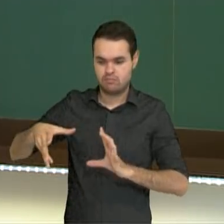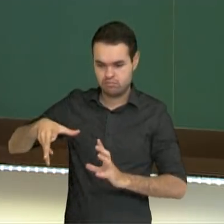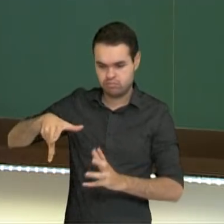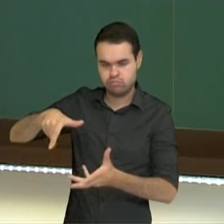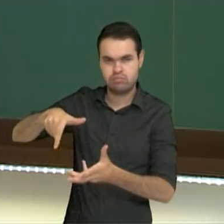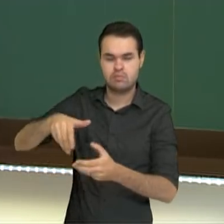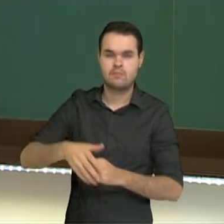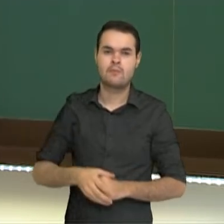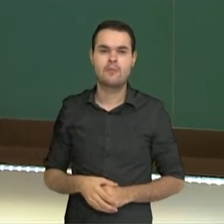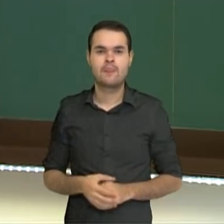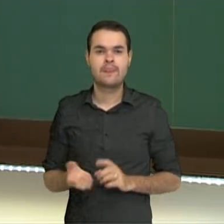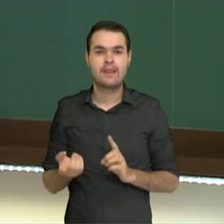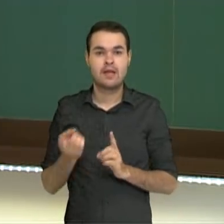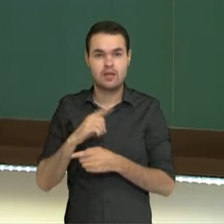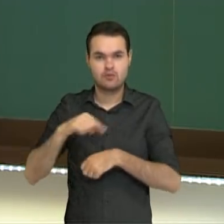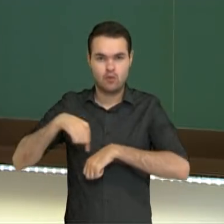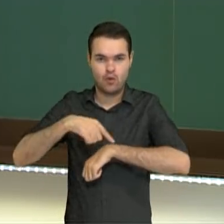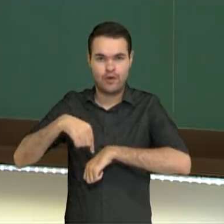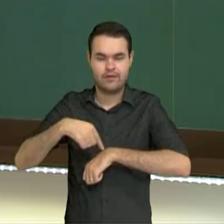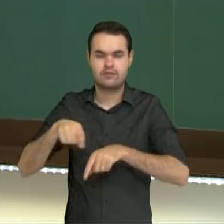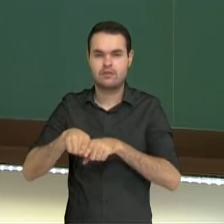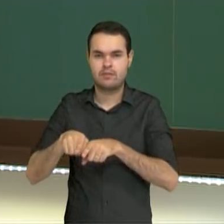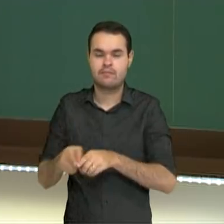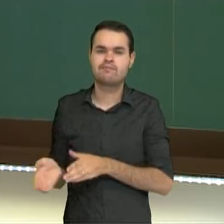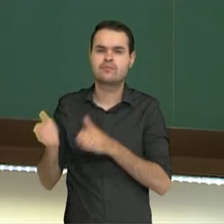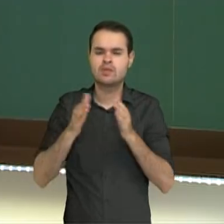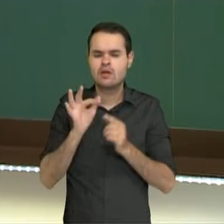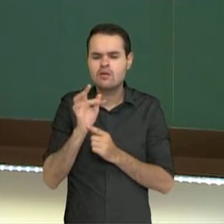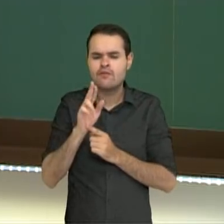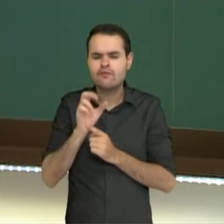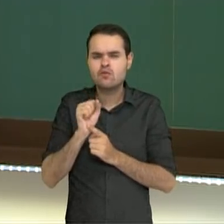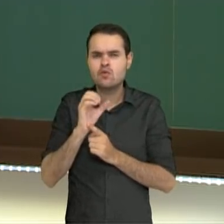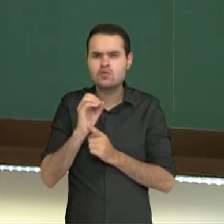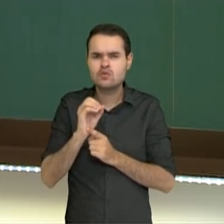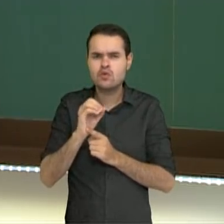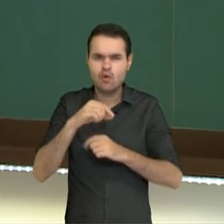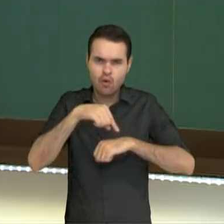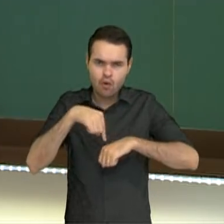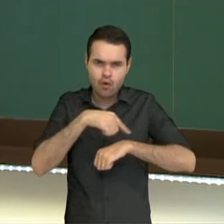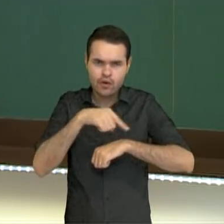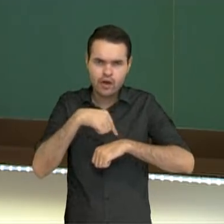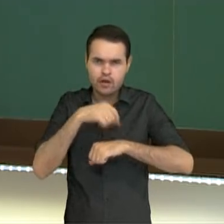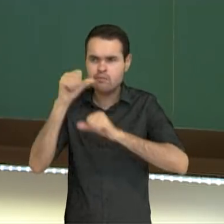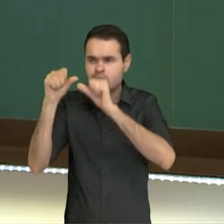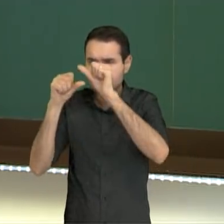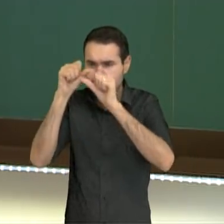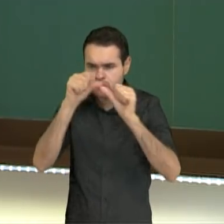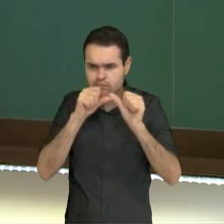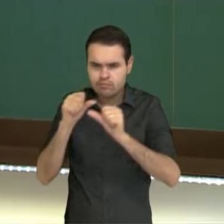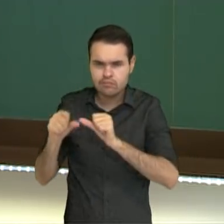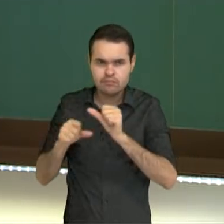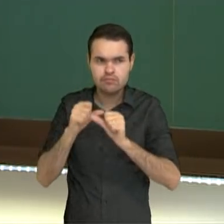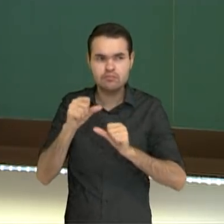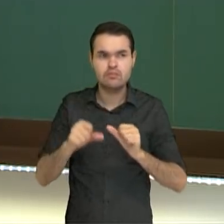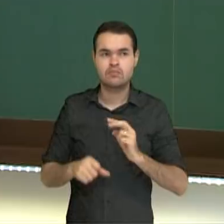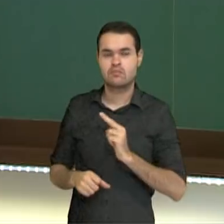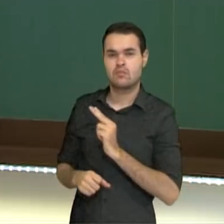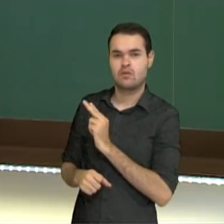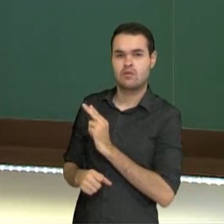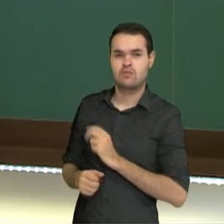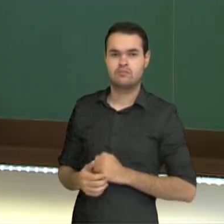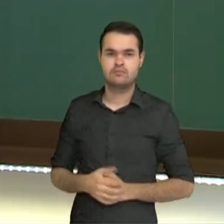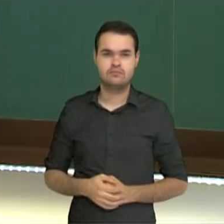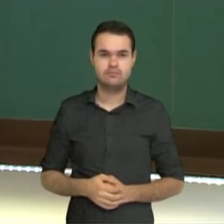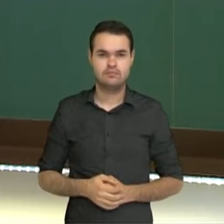os fusos horários são outra consequência ali que nós vamos abordar um pouquinho. Então, só uma imagem para ilustrar para nós